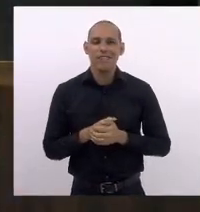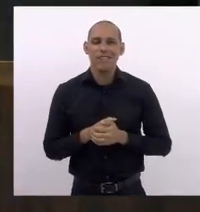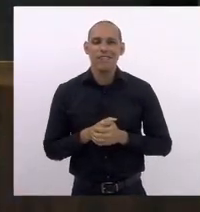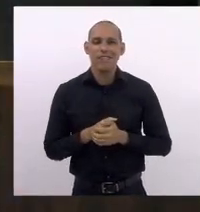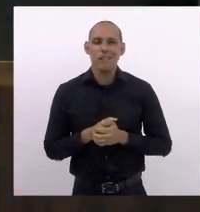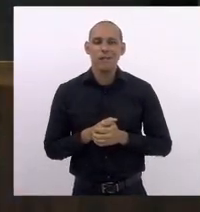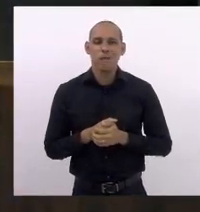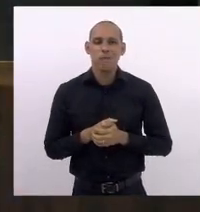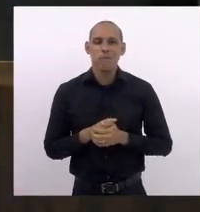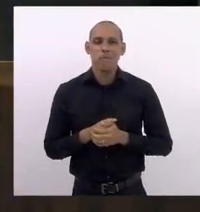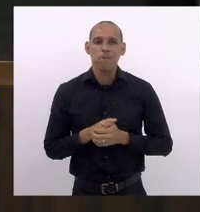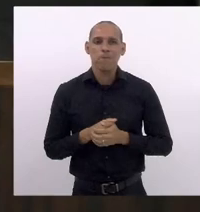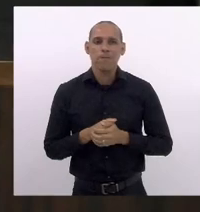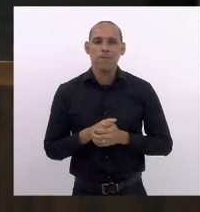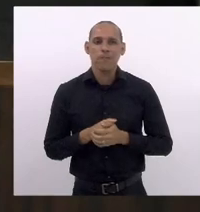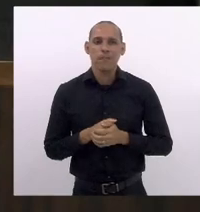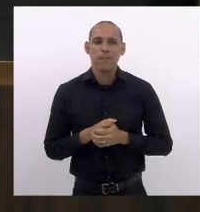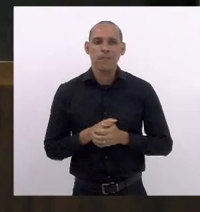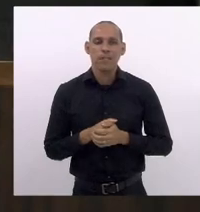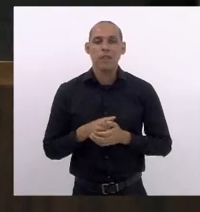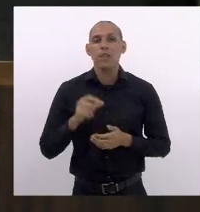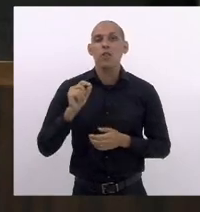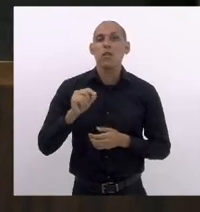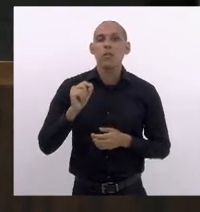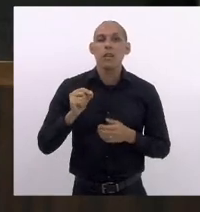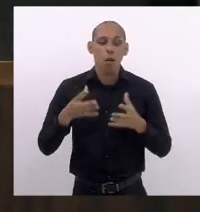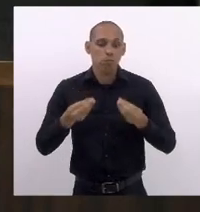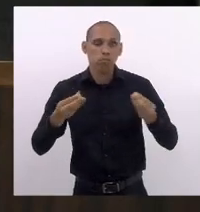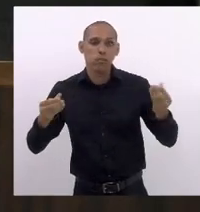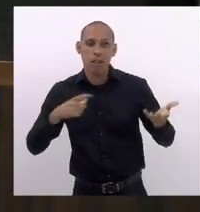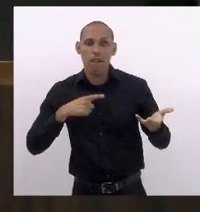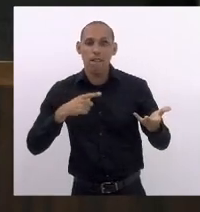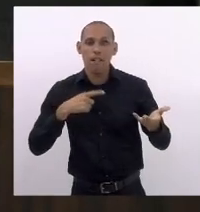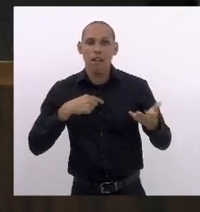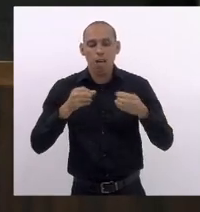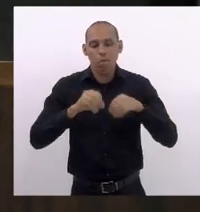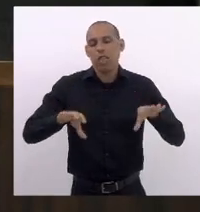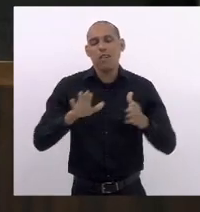necessis. É isso. Que abunda não prejudica, não é isso, deputada Luz?